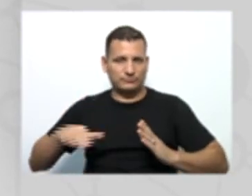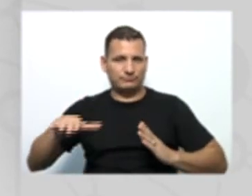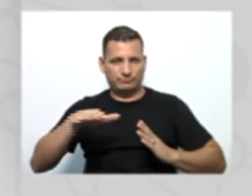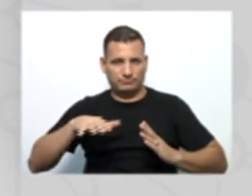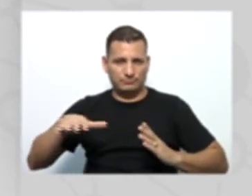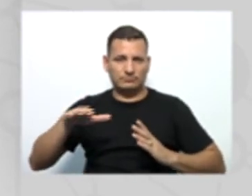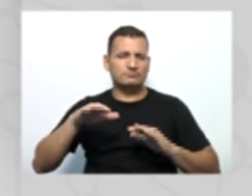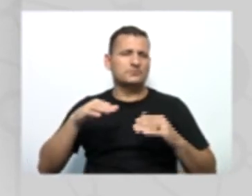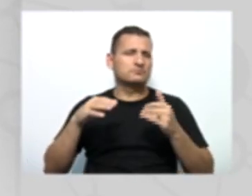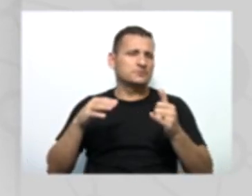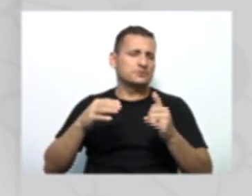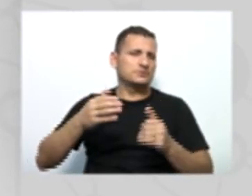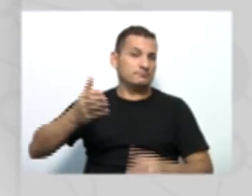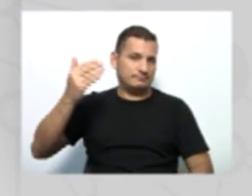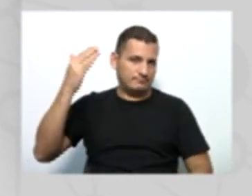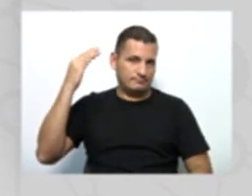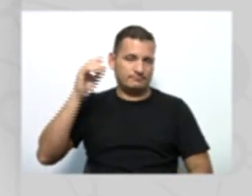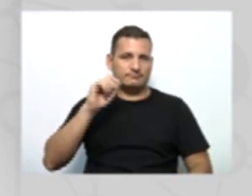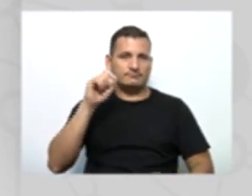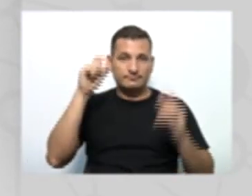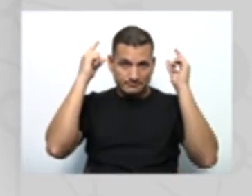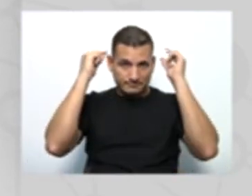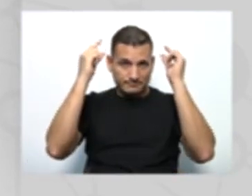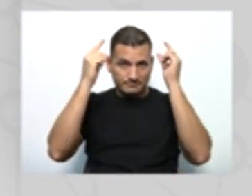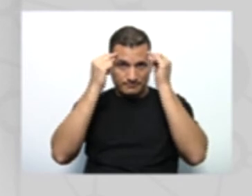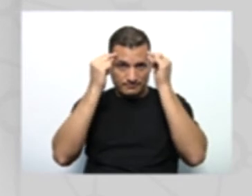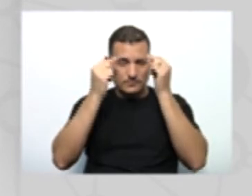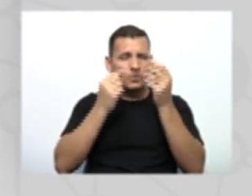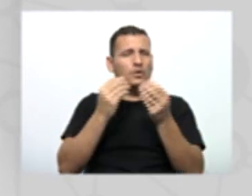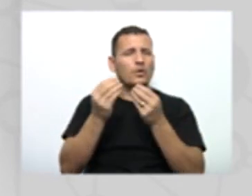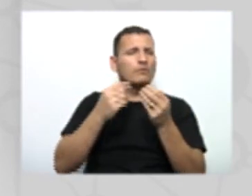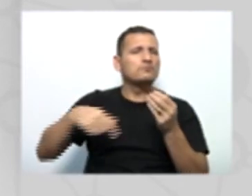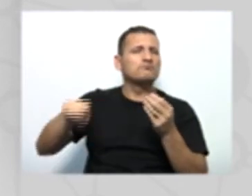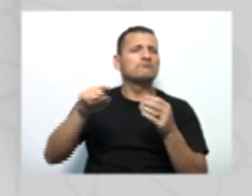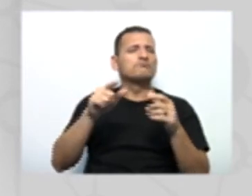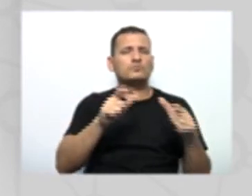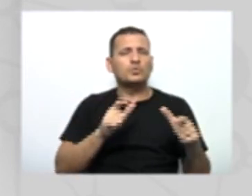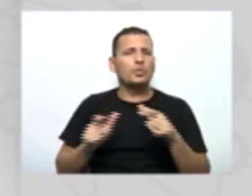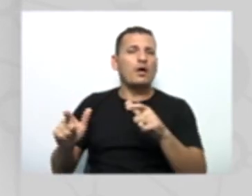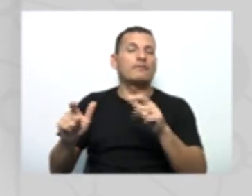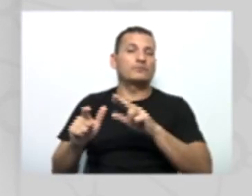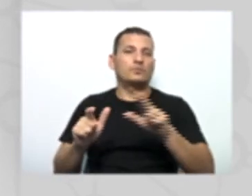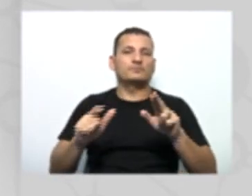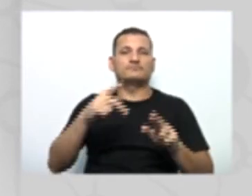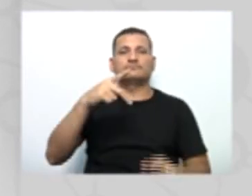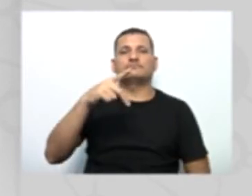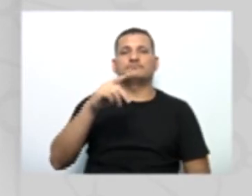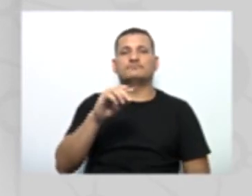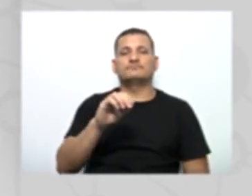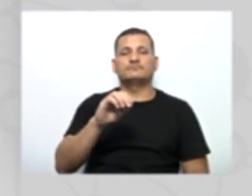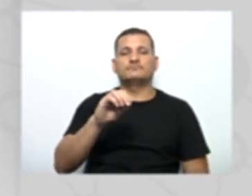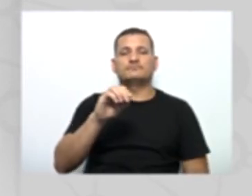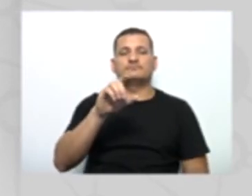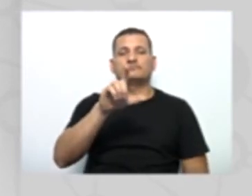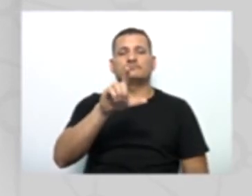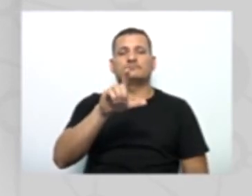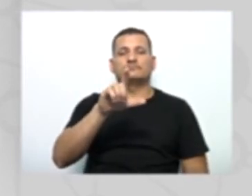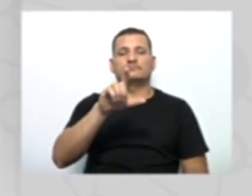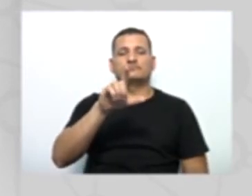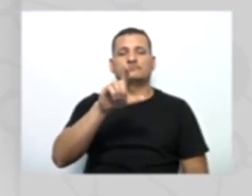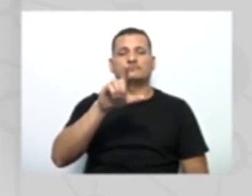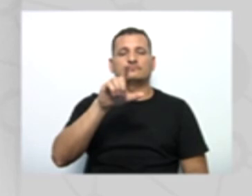que os gregos se organizavam nesses lugares chamados polis. O que era polis? Era a cidade, era o lugar administrativo